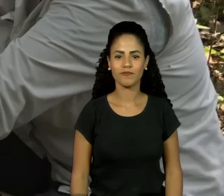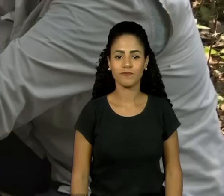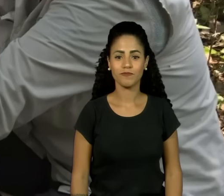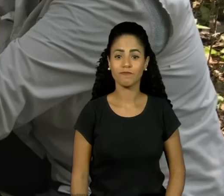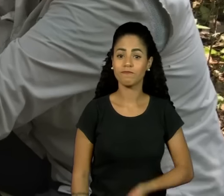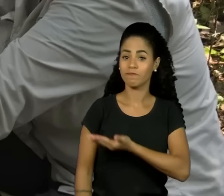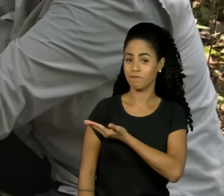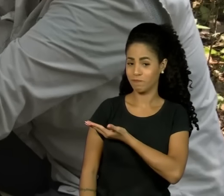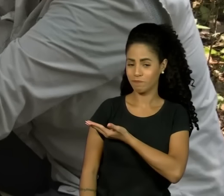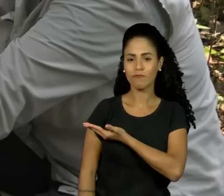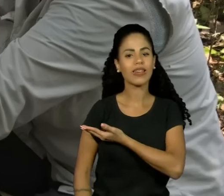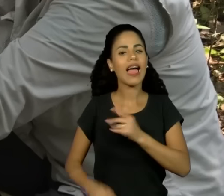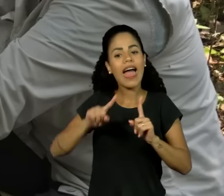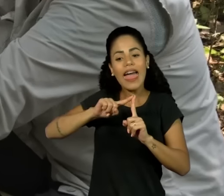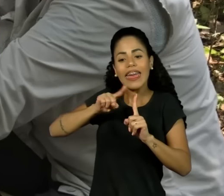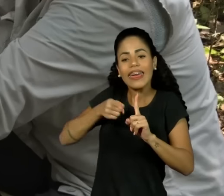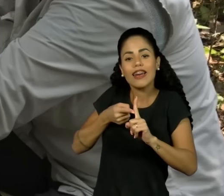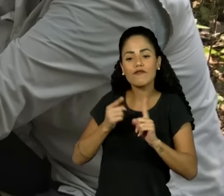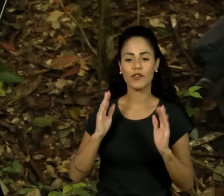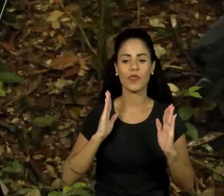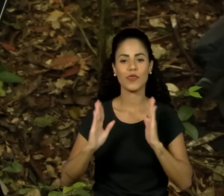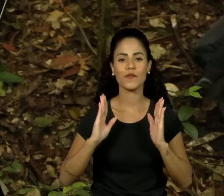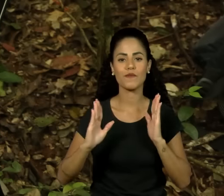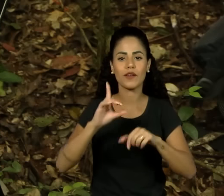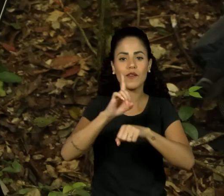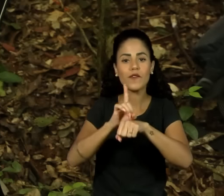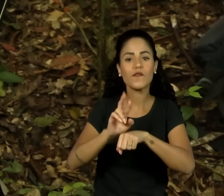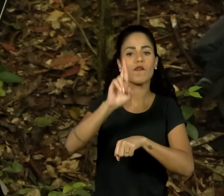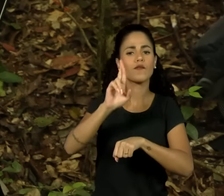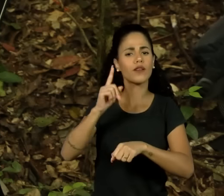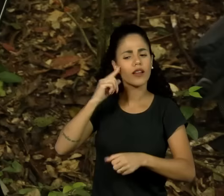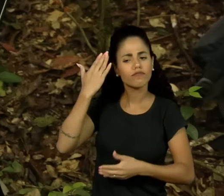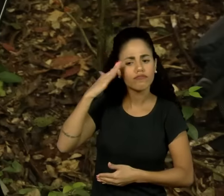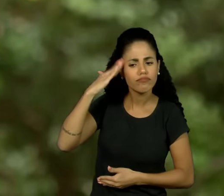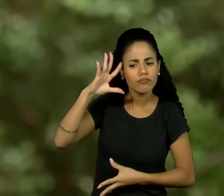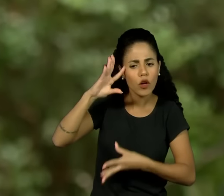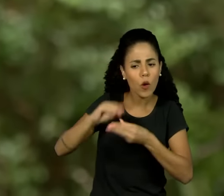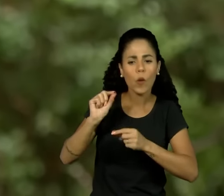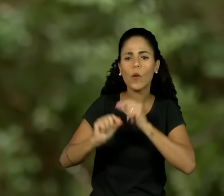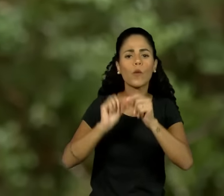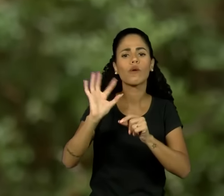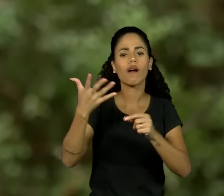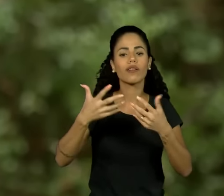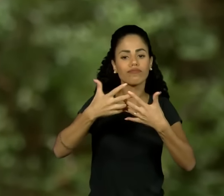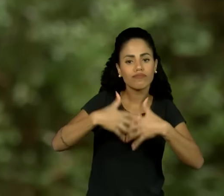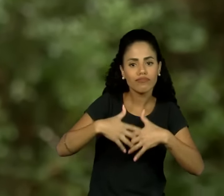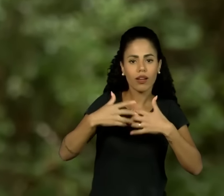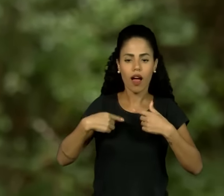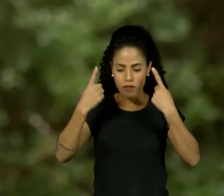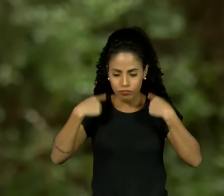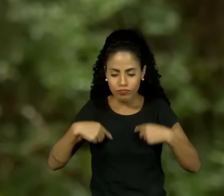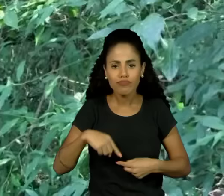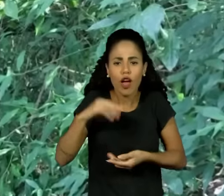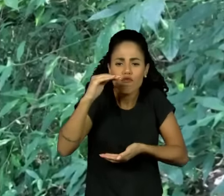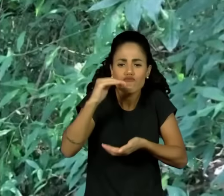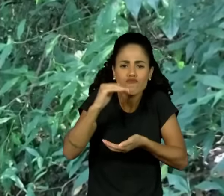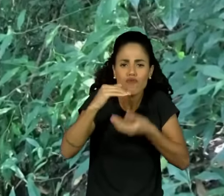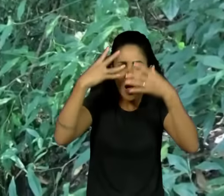Gabriela Rezende engravidou durante o doutorado, dedicado a entender o gasto de energia do mico-leão preto na